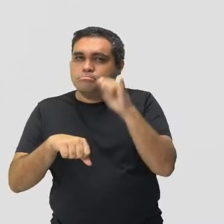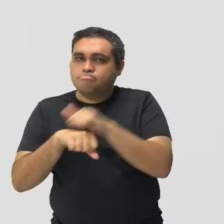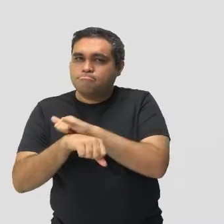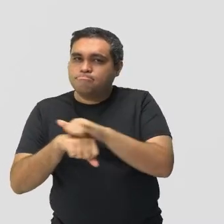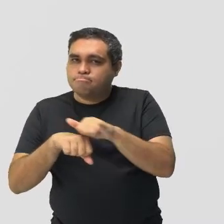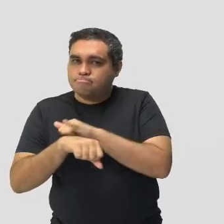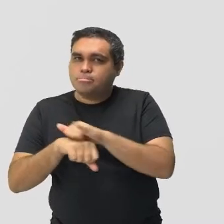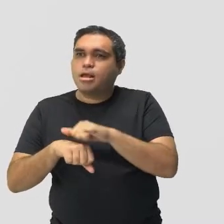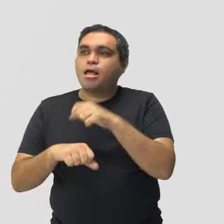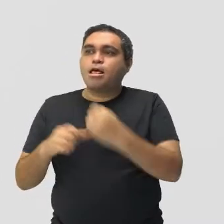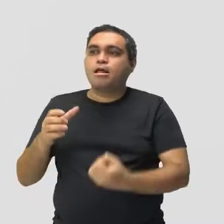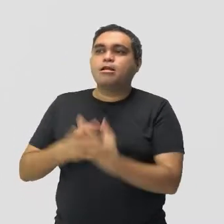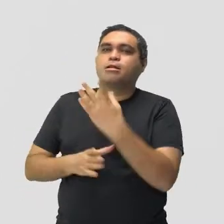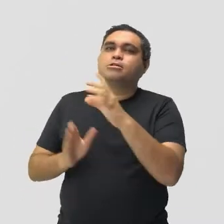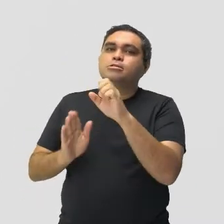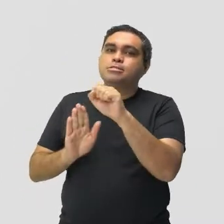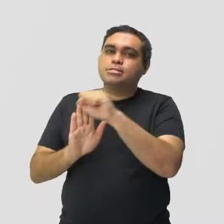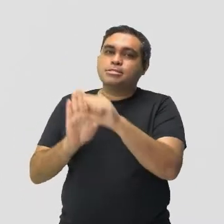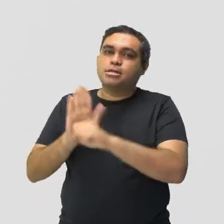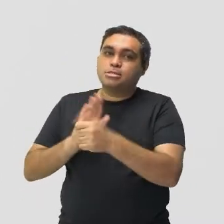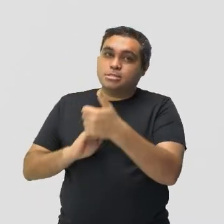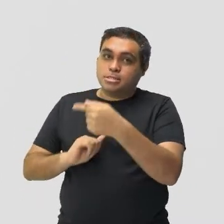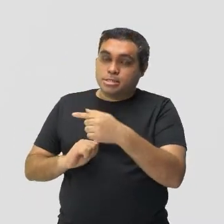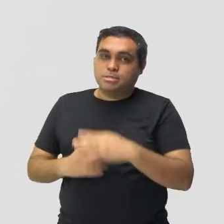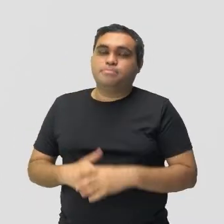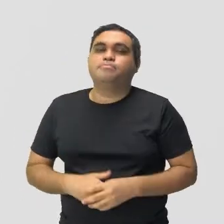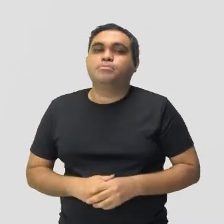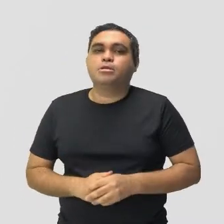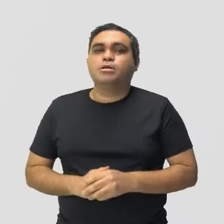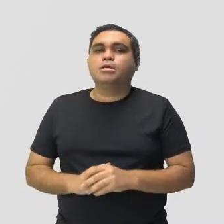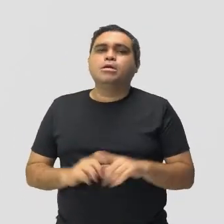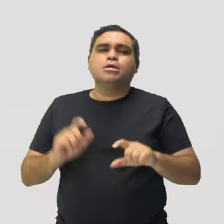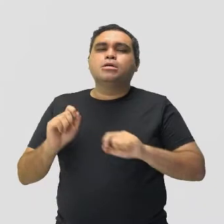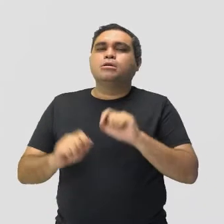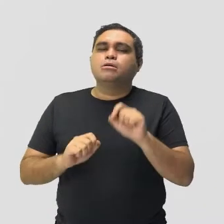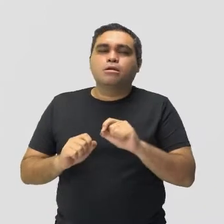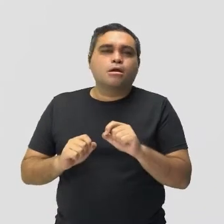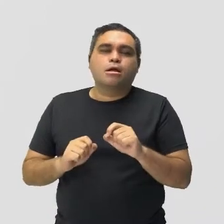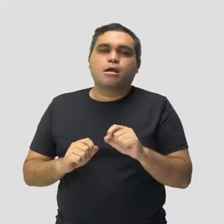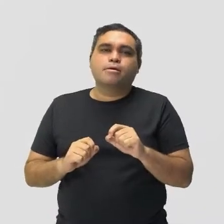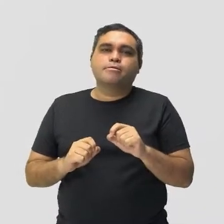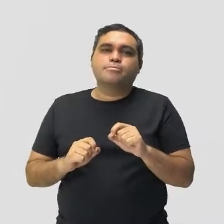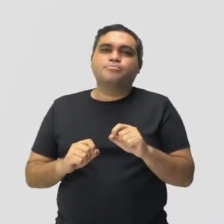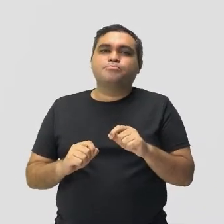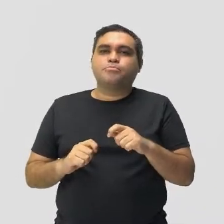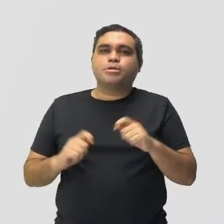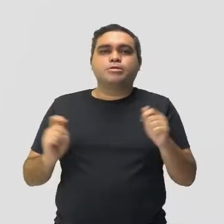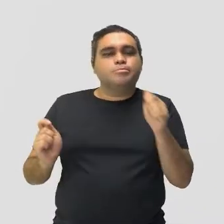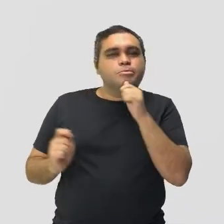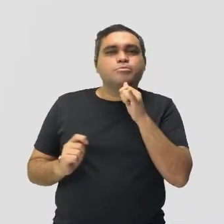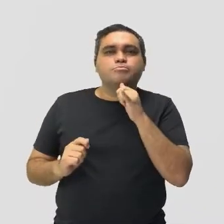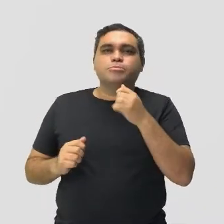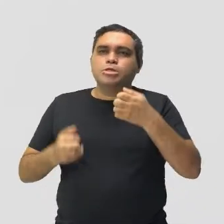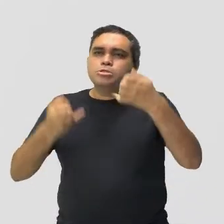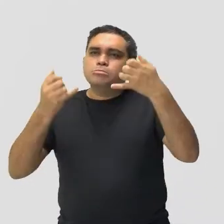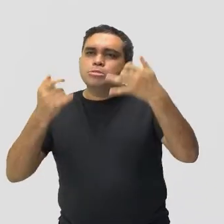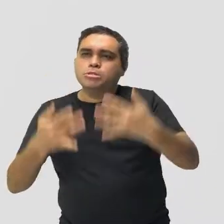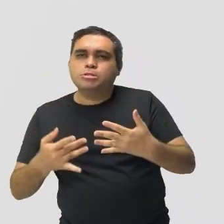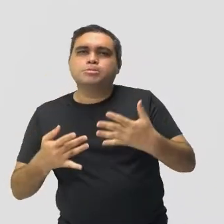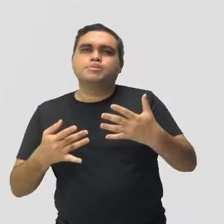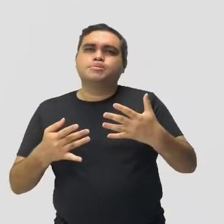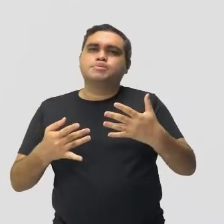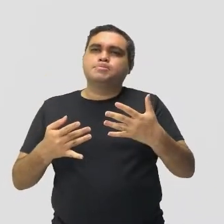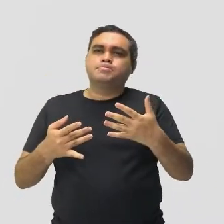experimental. E o quê? E a possibilidade de explicação mecânica e matemática